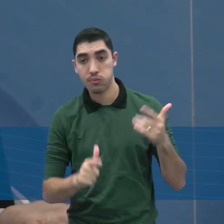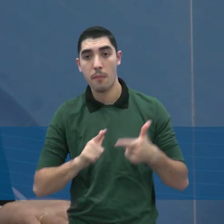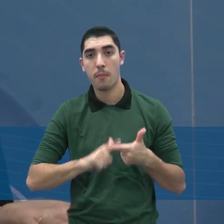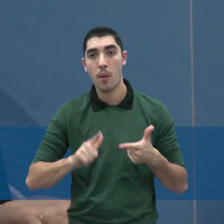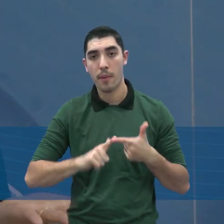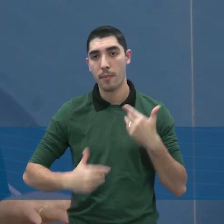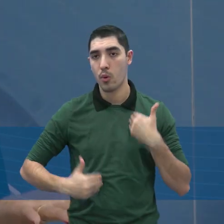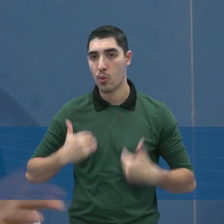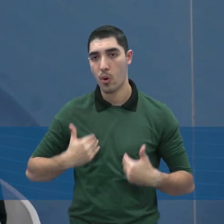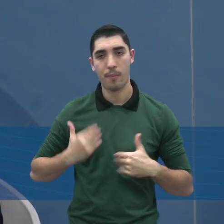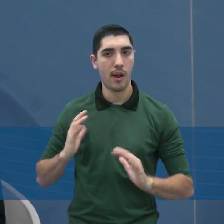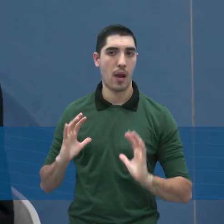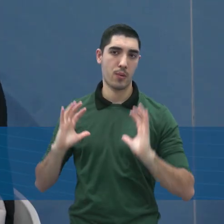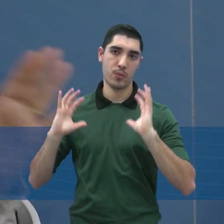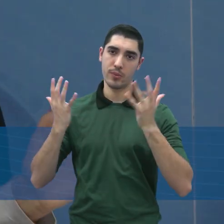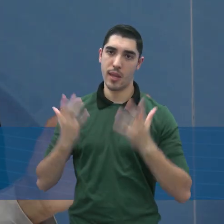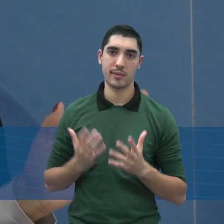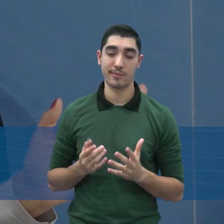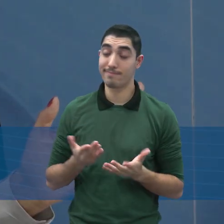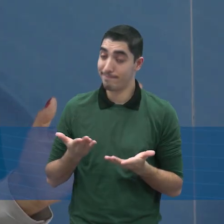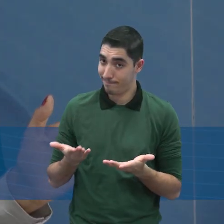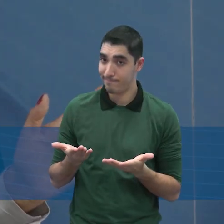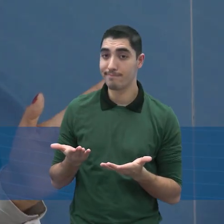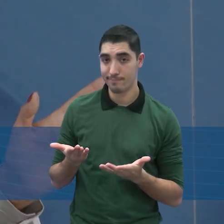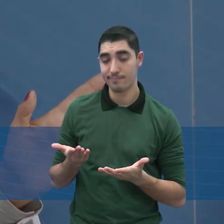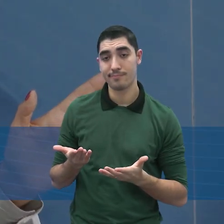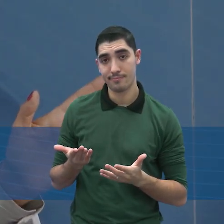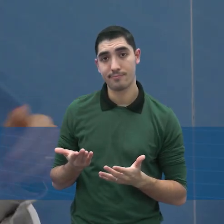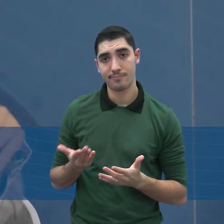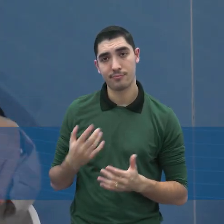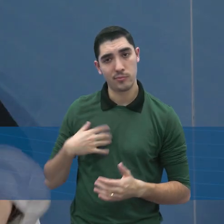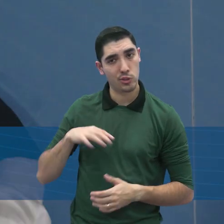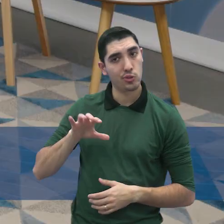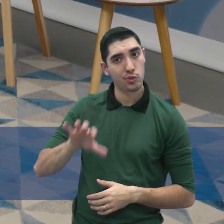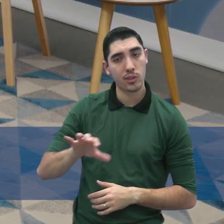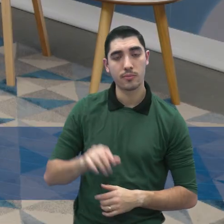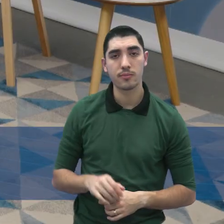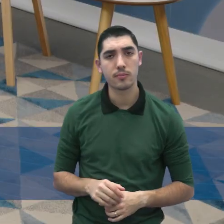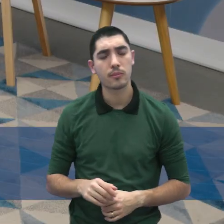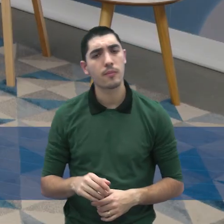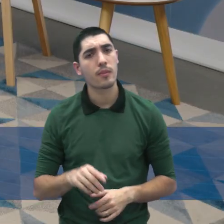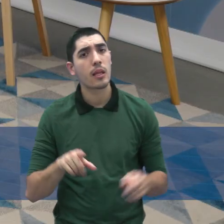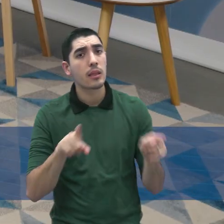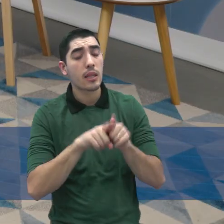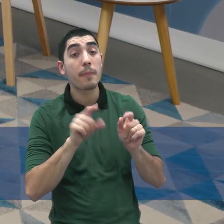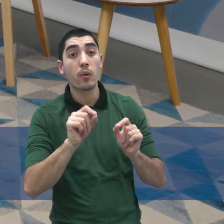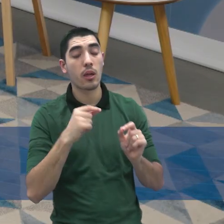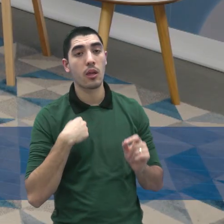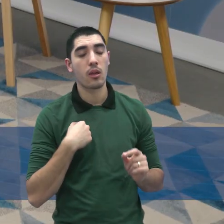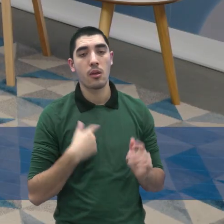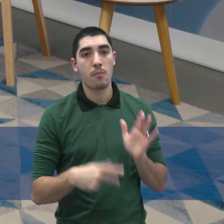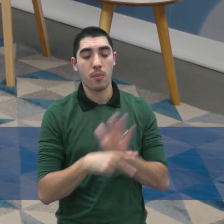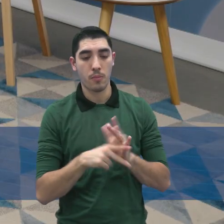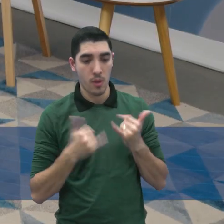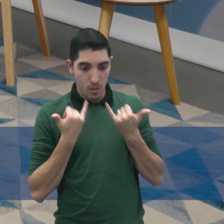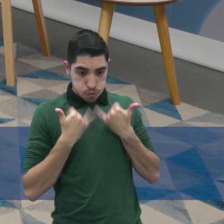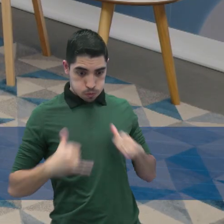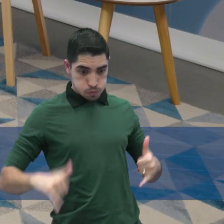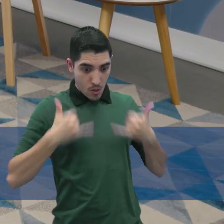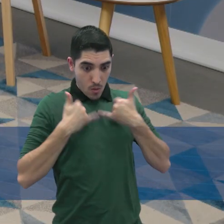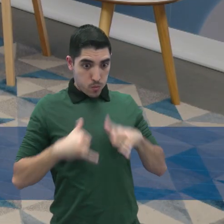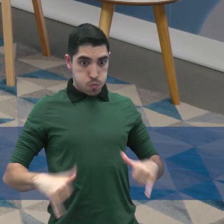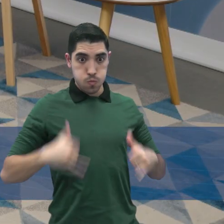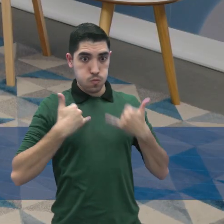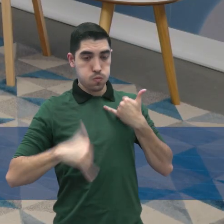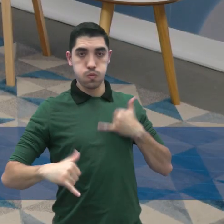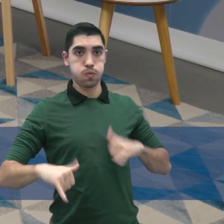sendo associados. Então, isso é inegável. E aí eu coloco aí também a própria adrenalina, né, assim, tá lá em cima,